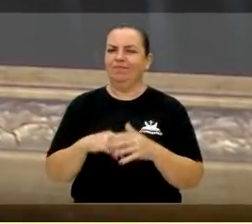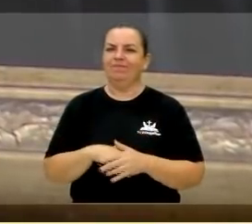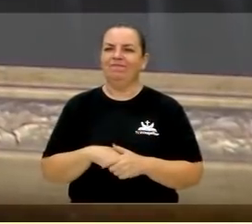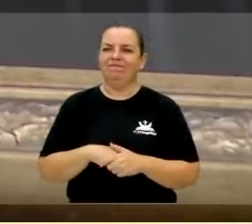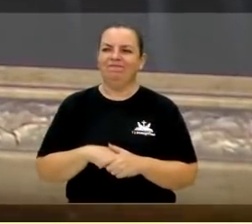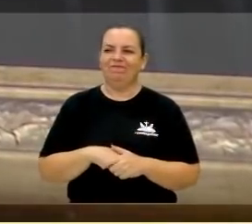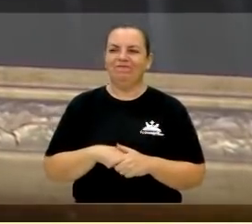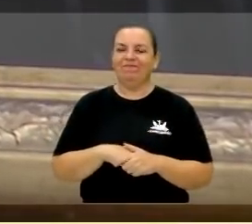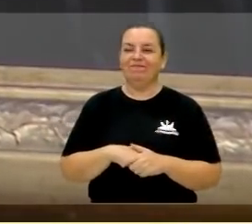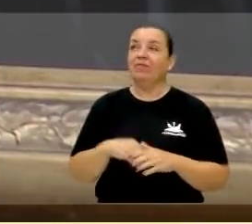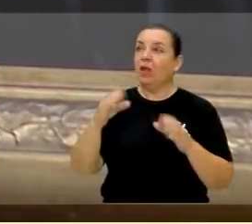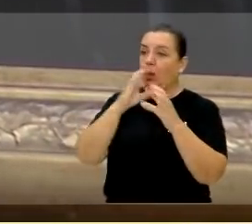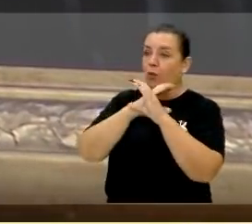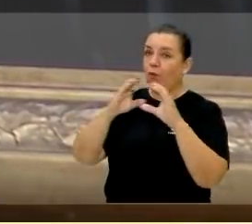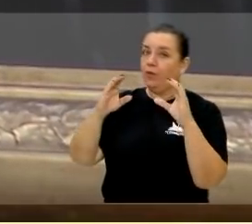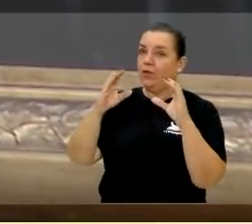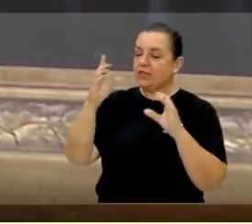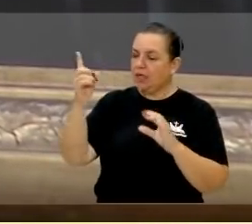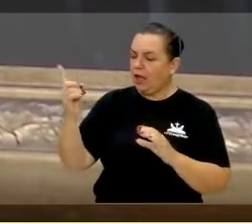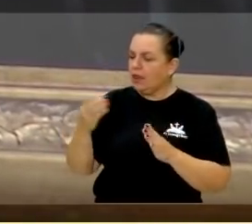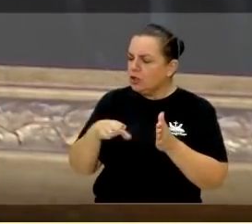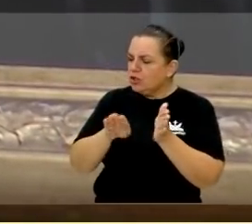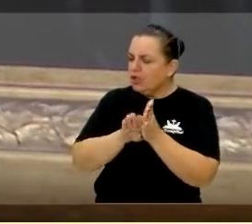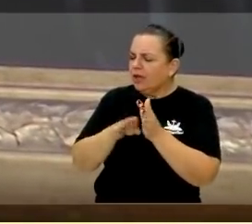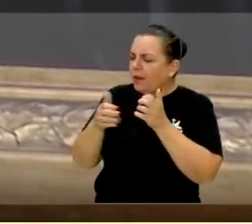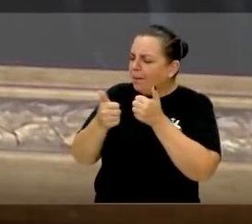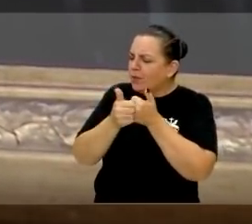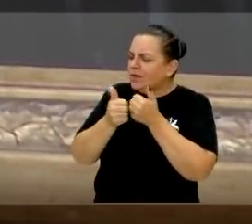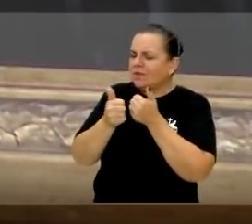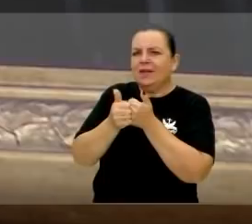Confiança vem da proximidade,